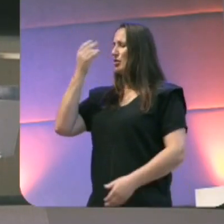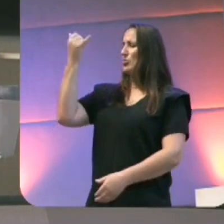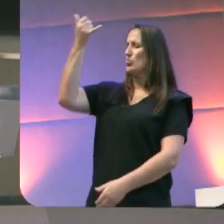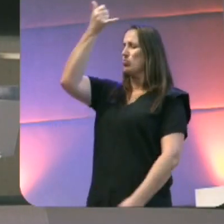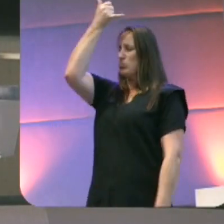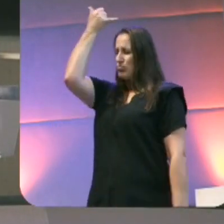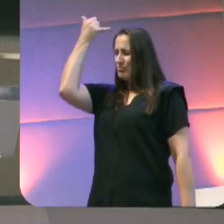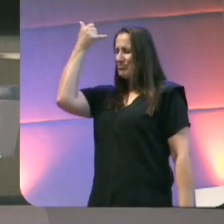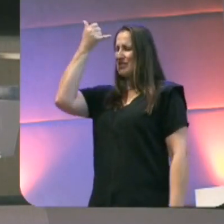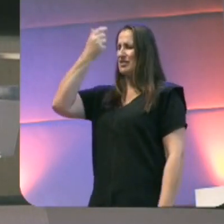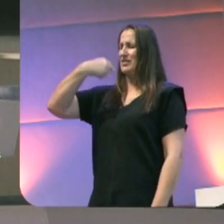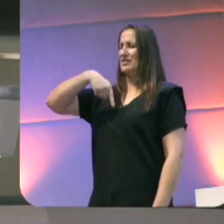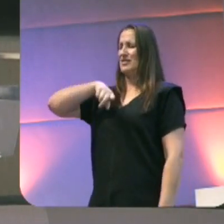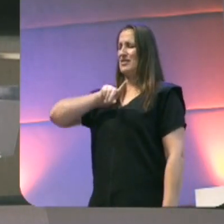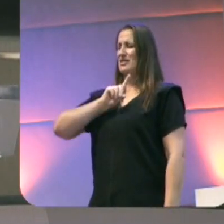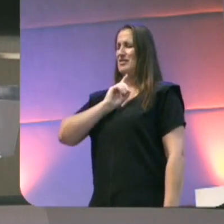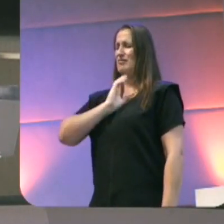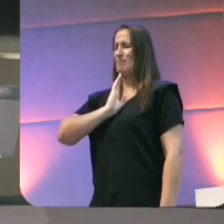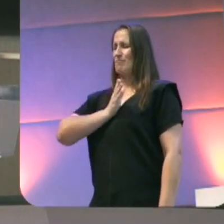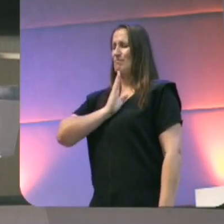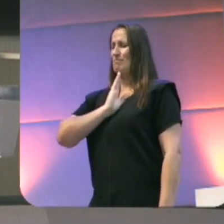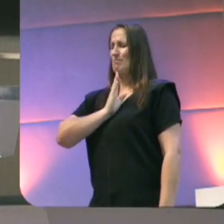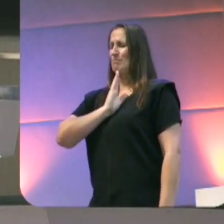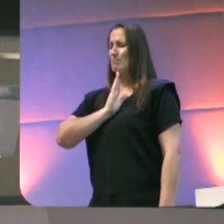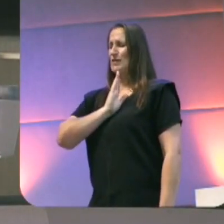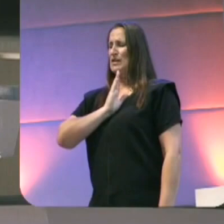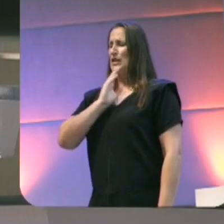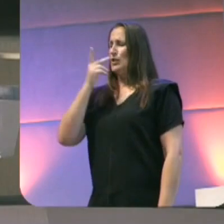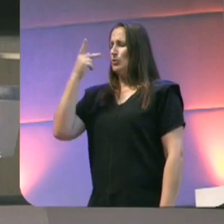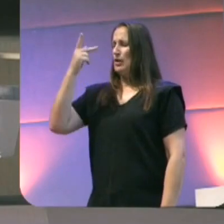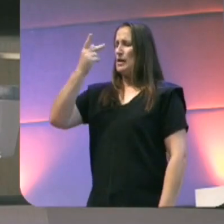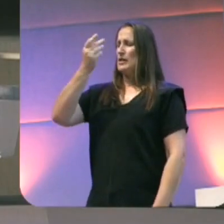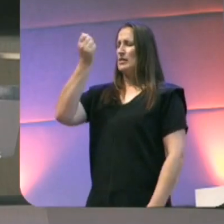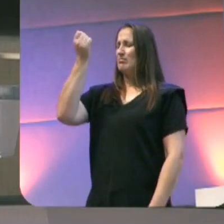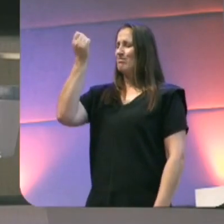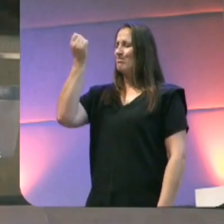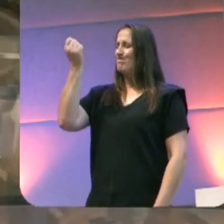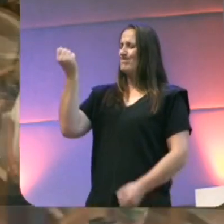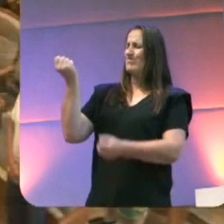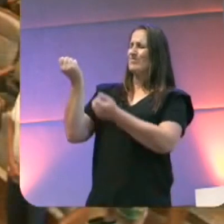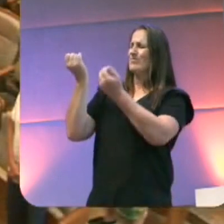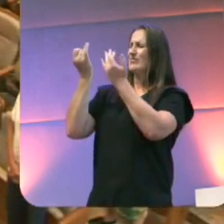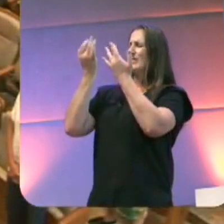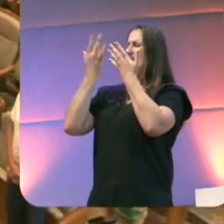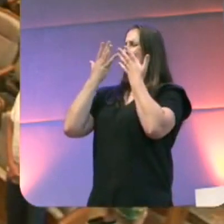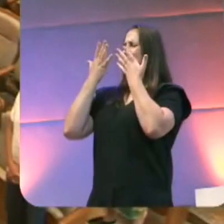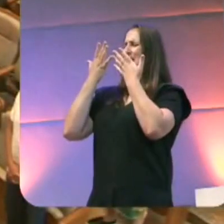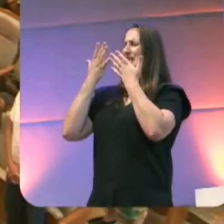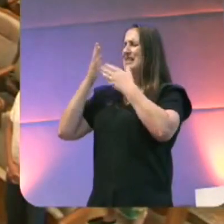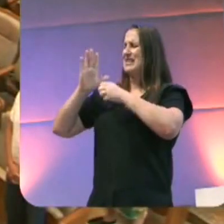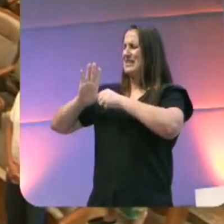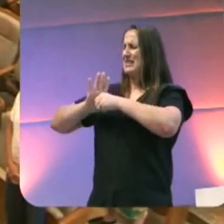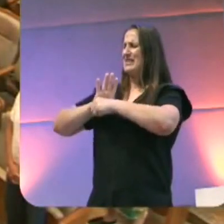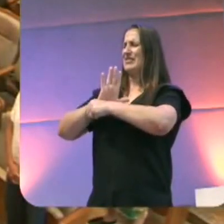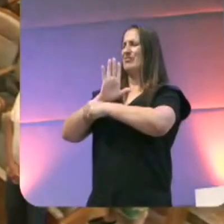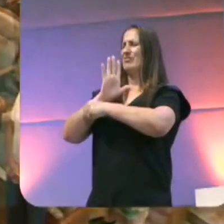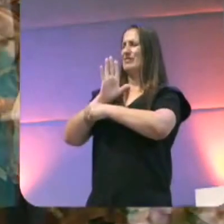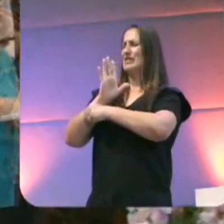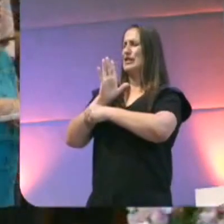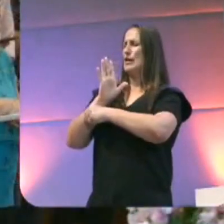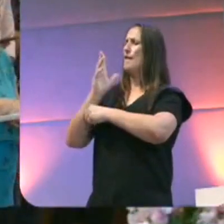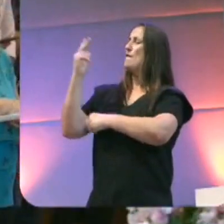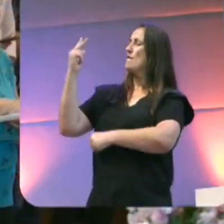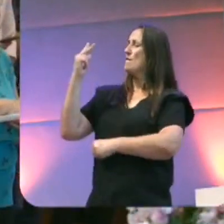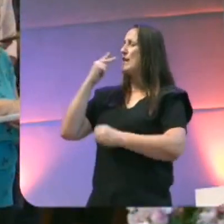unção, que essa presença se transforme em derramar da Tua graça. Escuta, Deus, a nossa